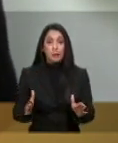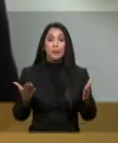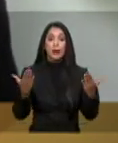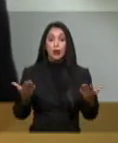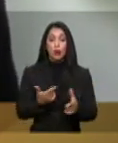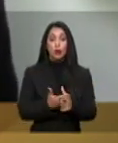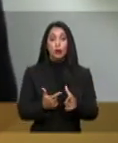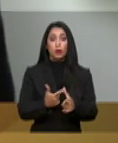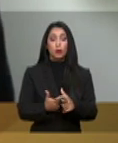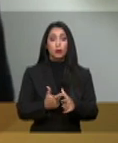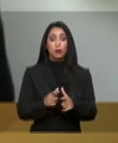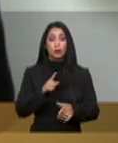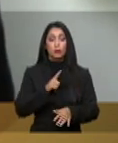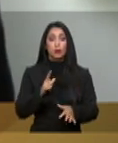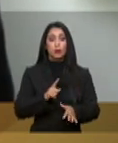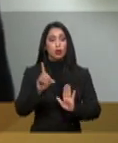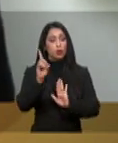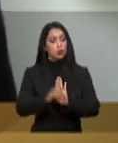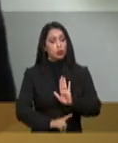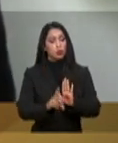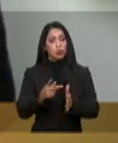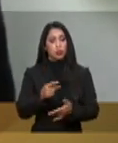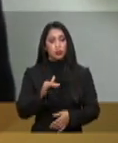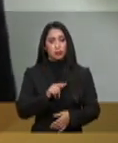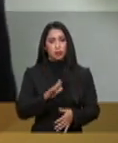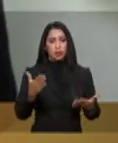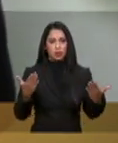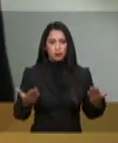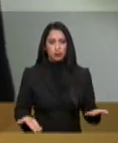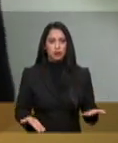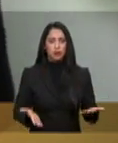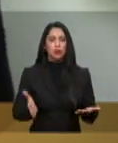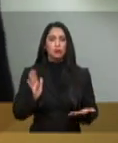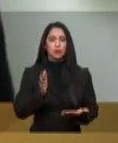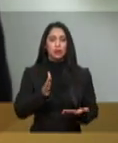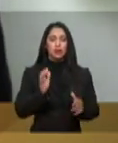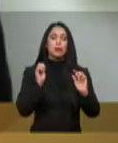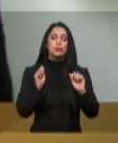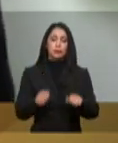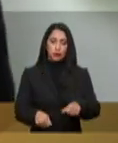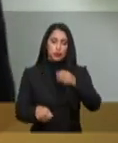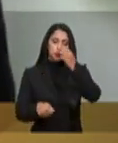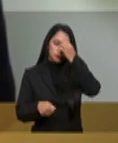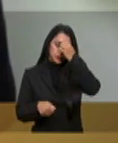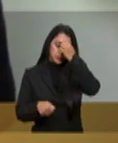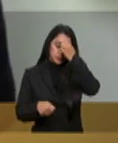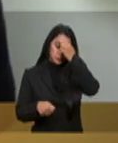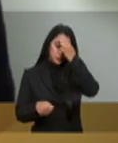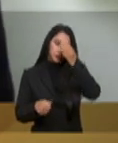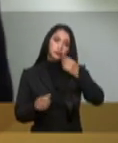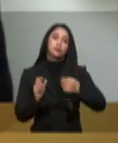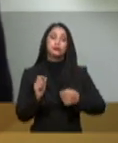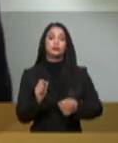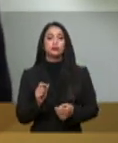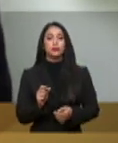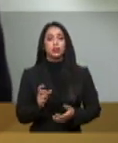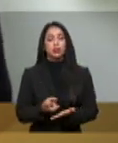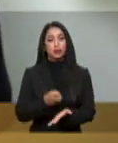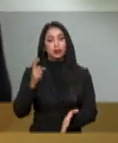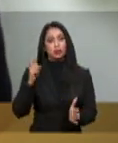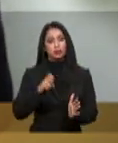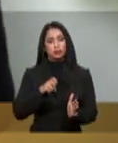e abusiva a utilização do direito penal. Ora, quando se está diante da possibilidade da existência em tese de débitos tributários